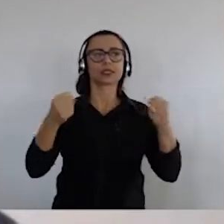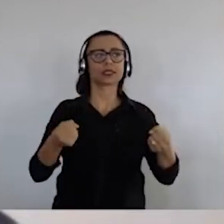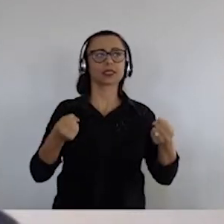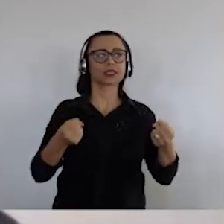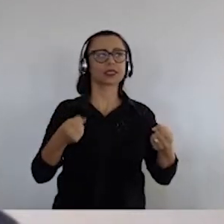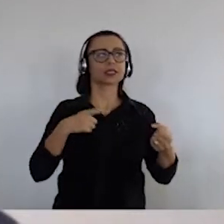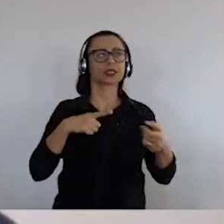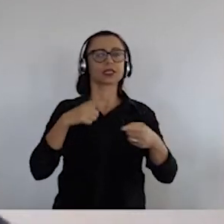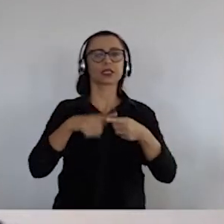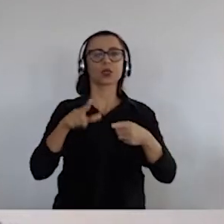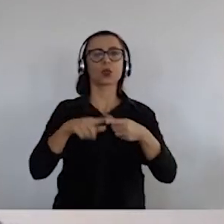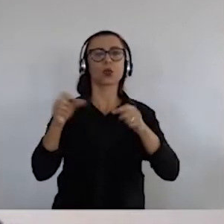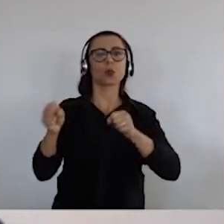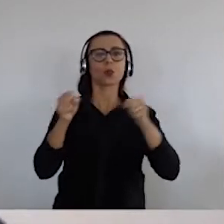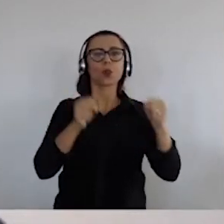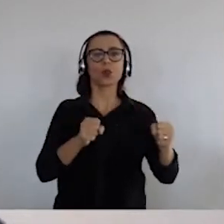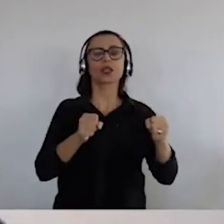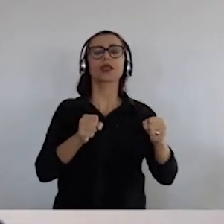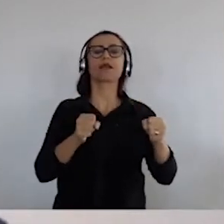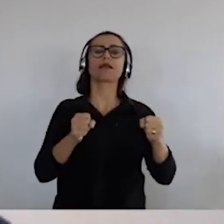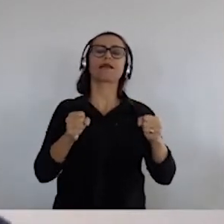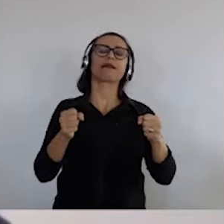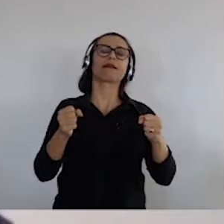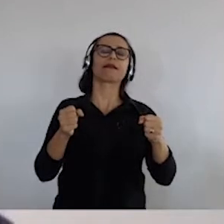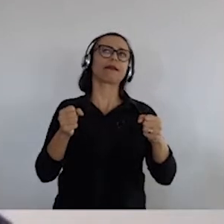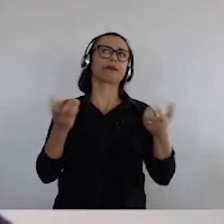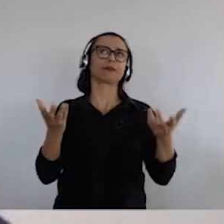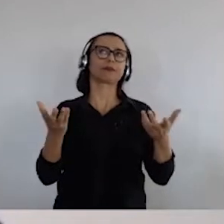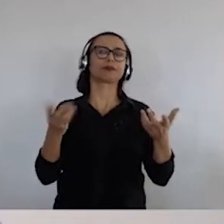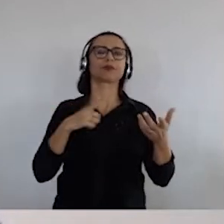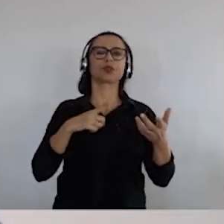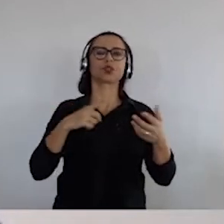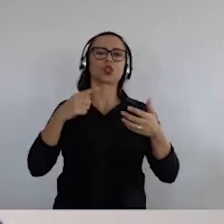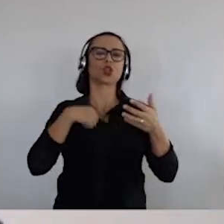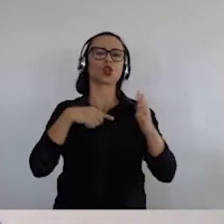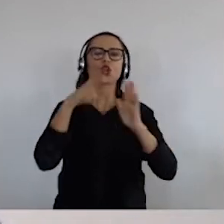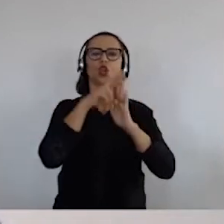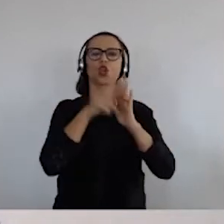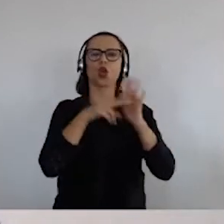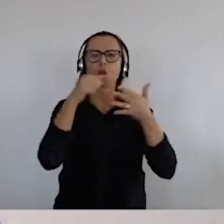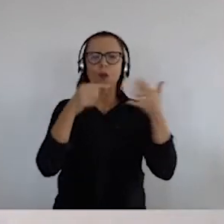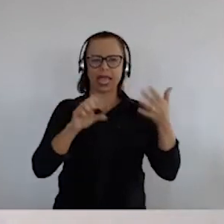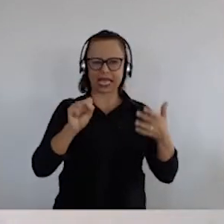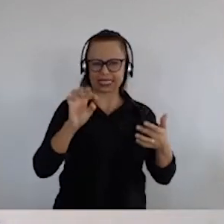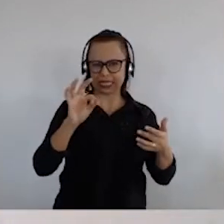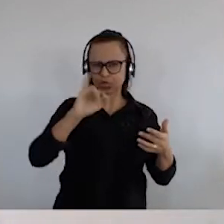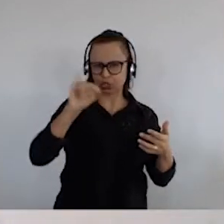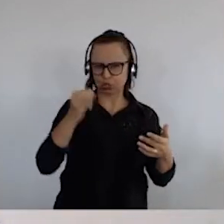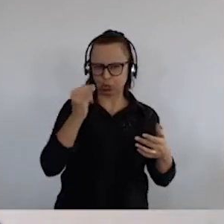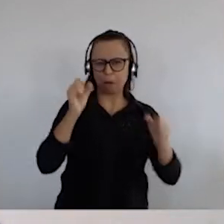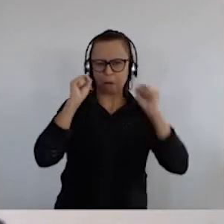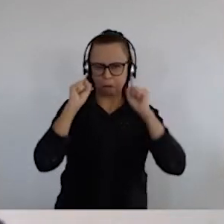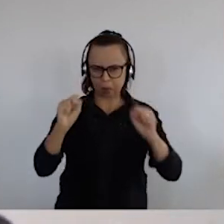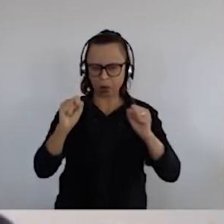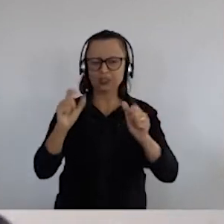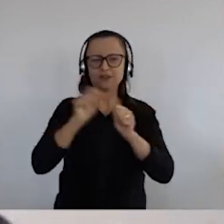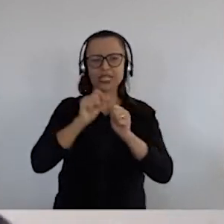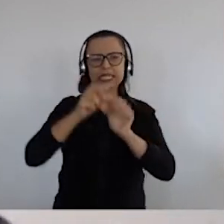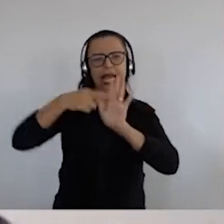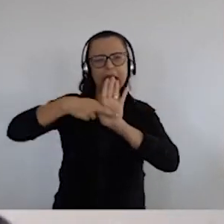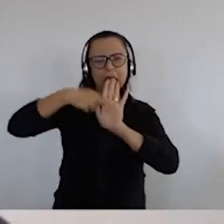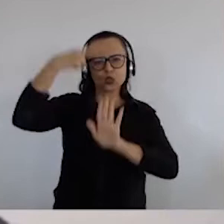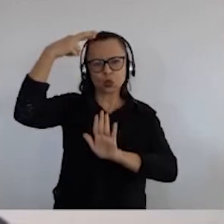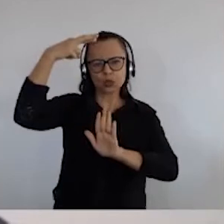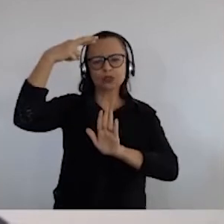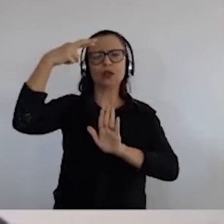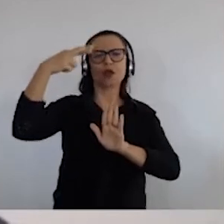questão do poder normativo do STJ. Será que o STJ pode mesmo, por meio de resoluções,